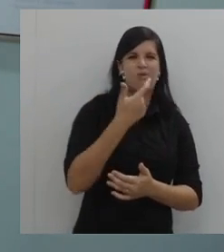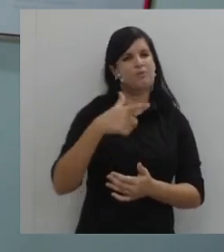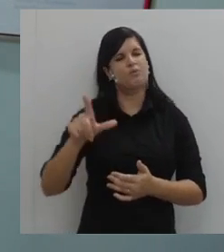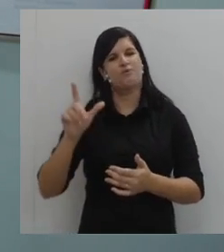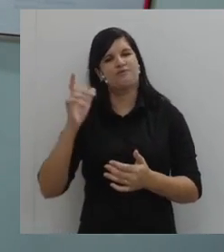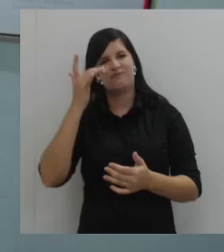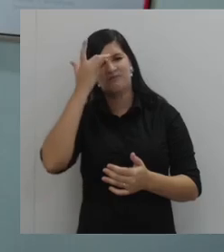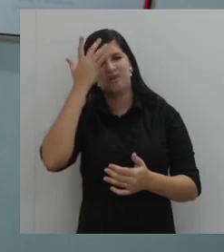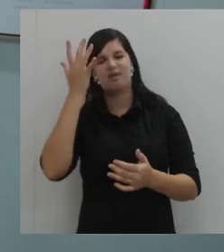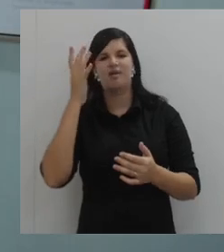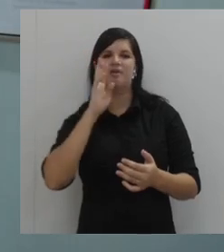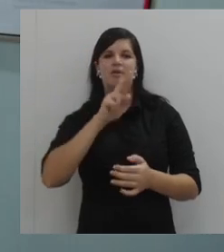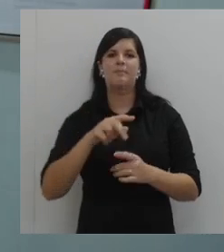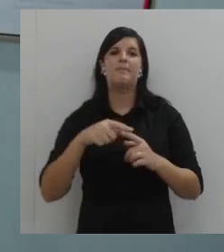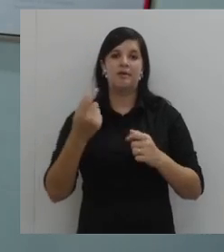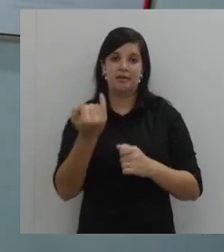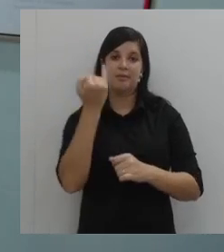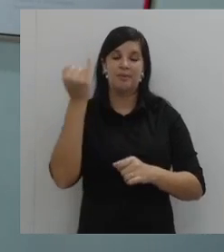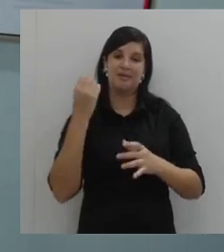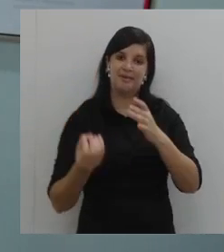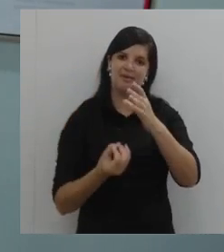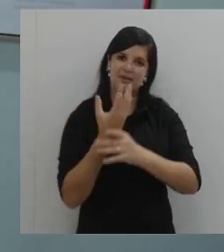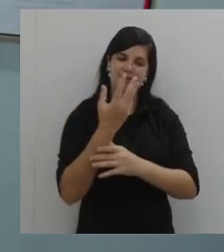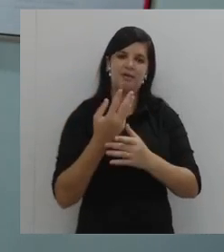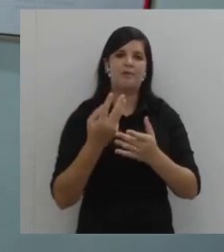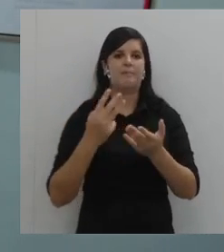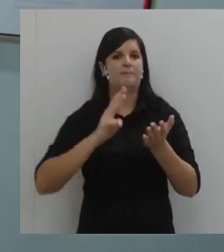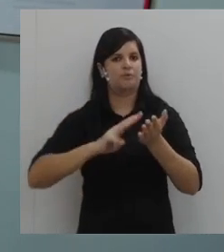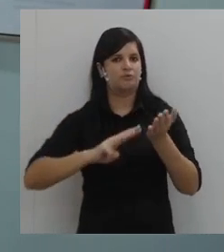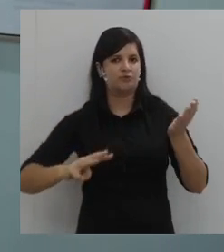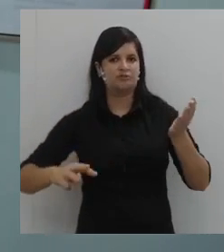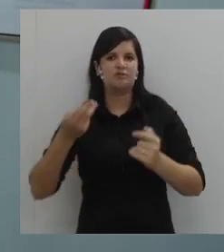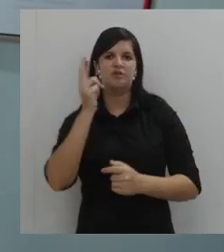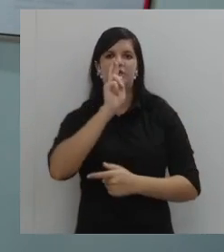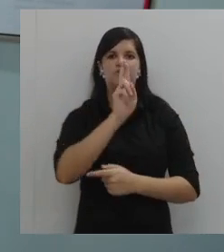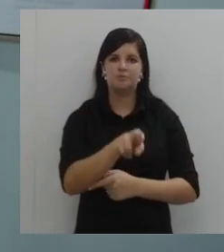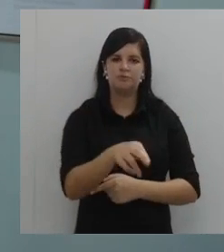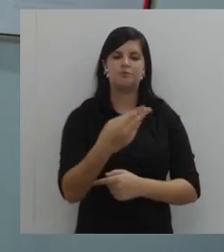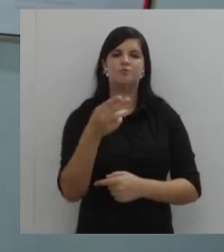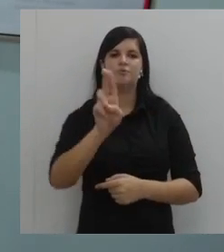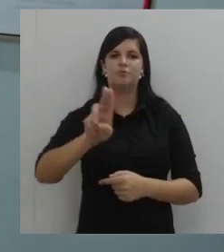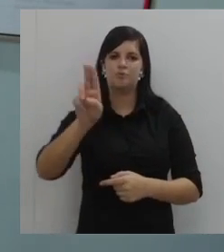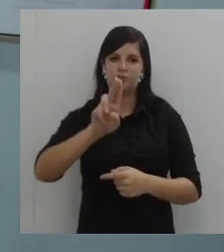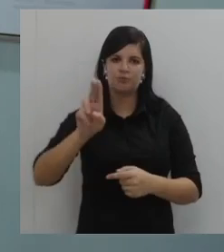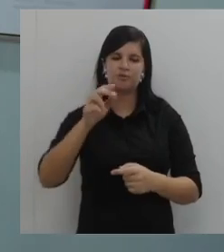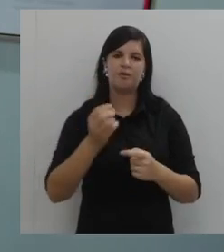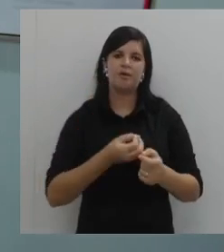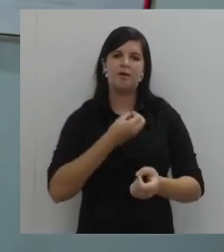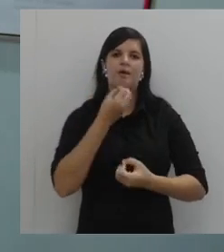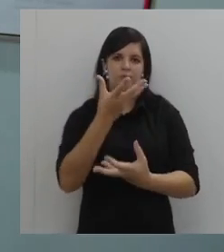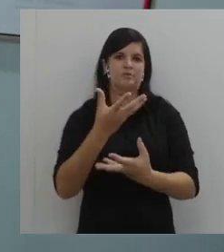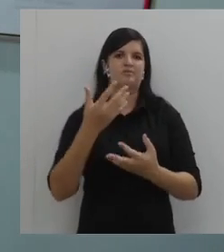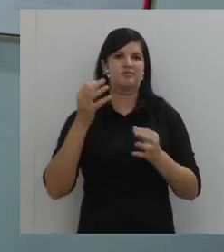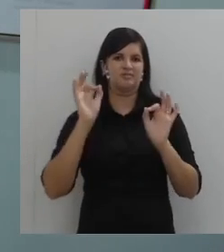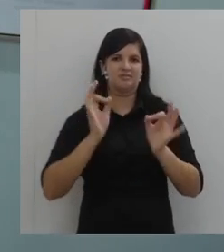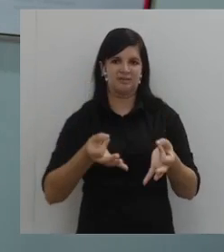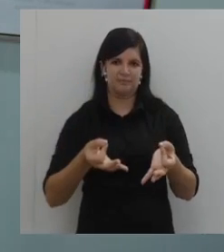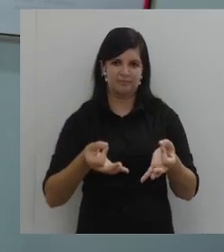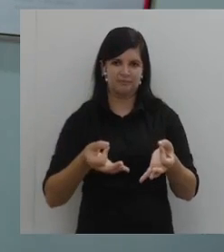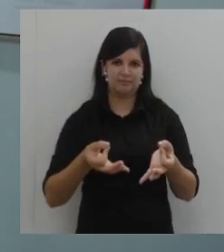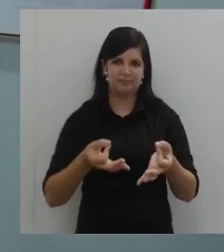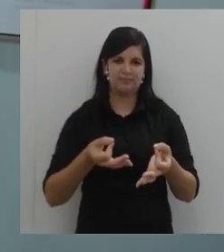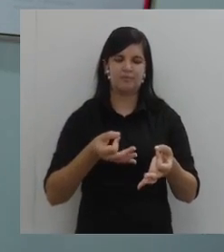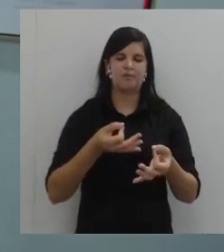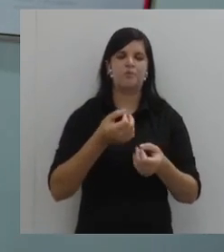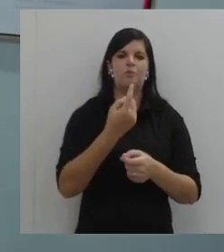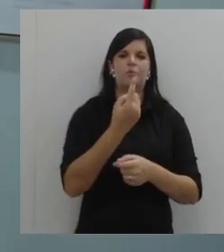importante é que você crie o seu método de responder a questão usando, claro, os argumentos corretos. Se um método é